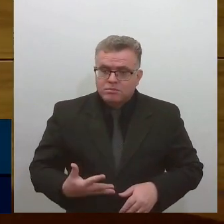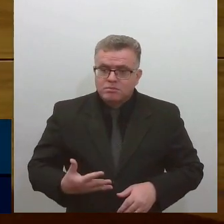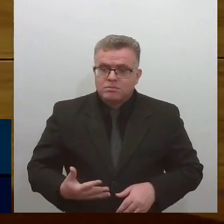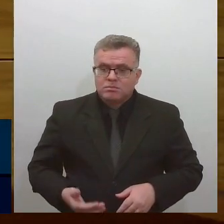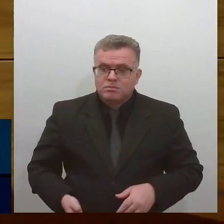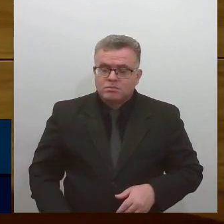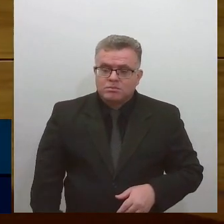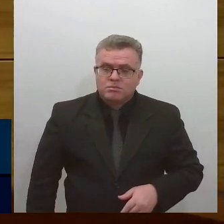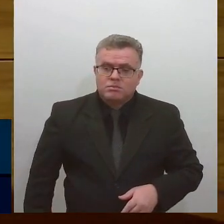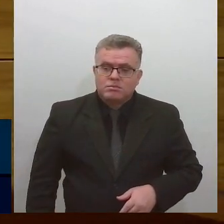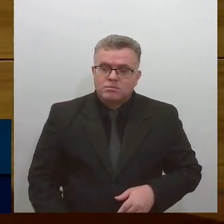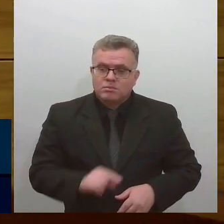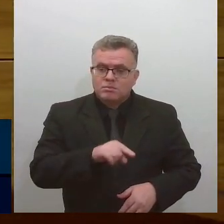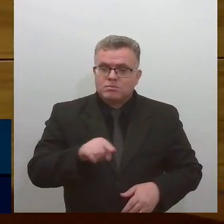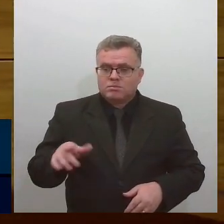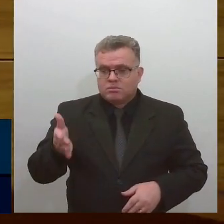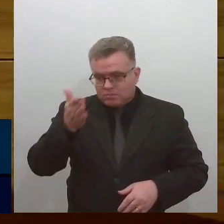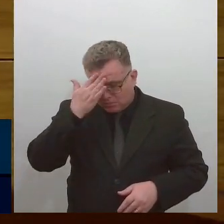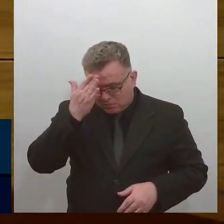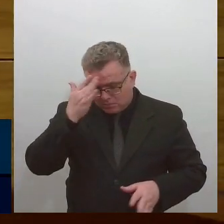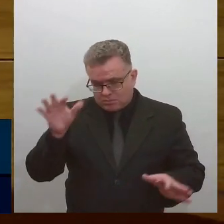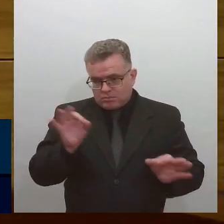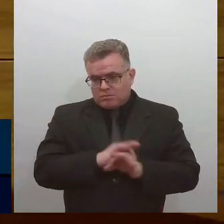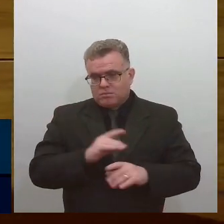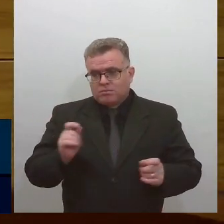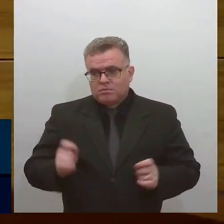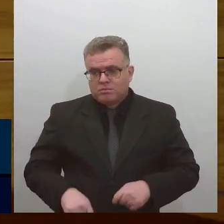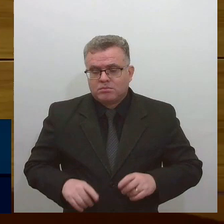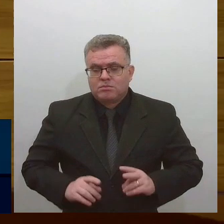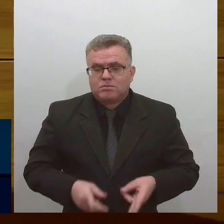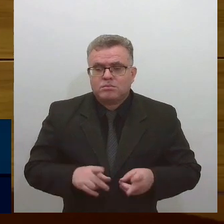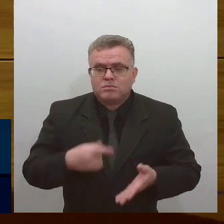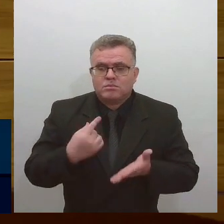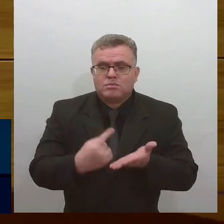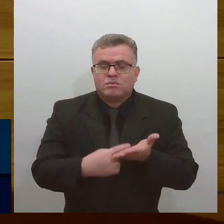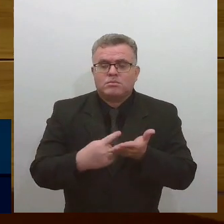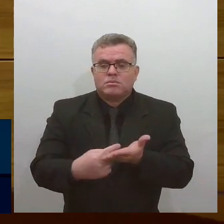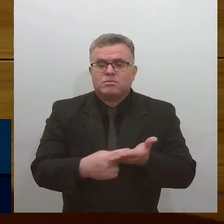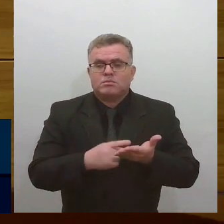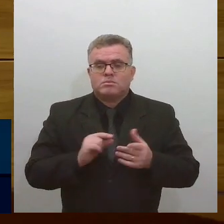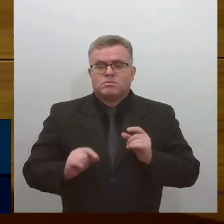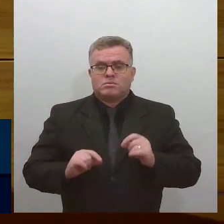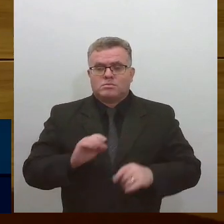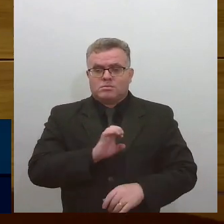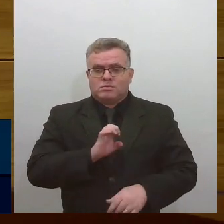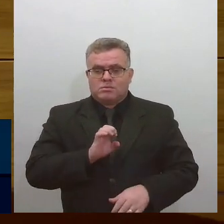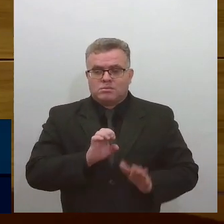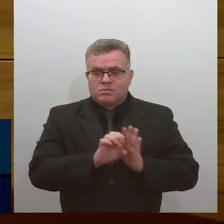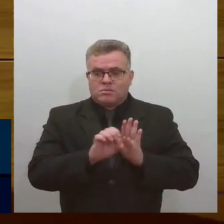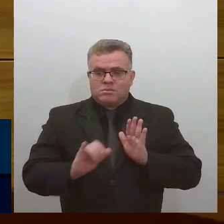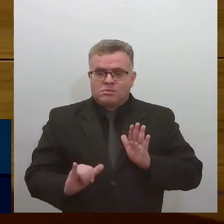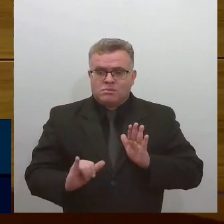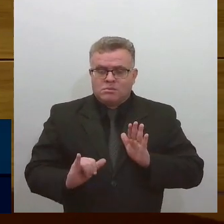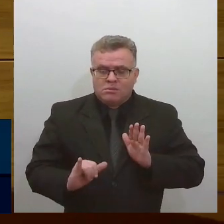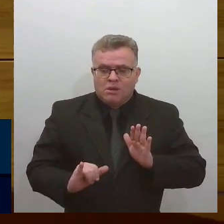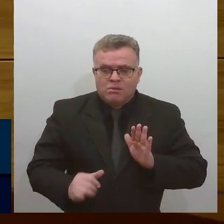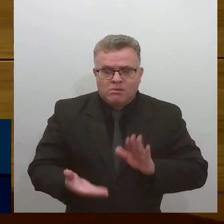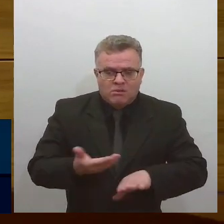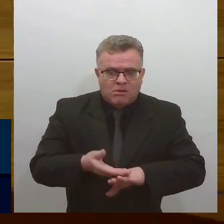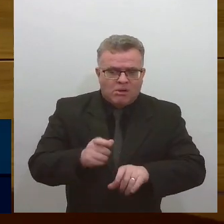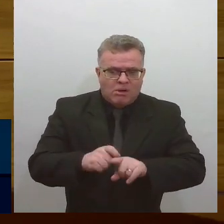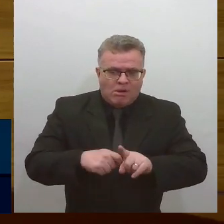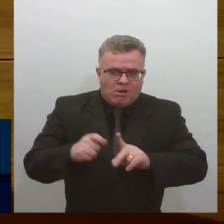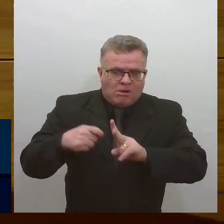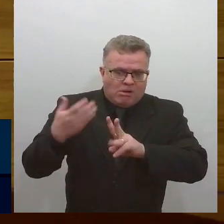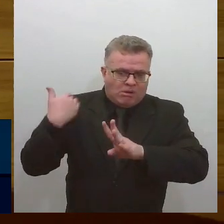ter ideia Já era pra gente ter lançado esse digital meses atrás que a gente tá fazendo é um novo termo de